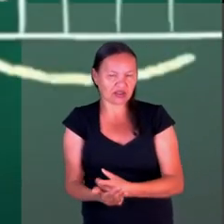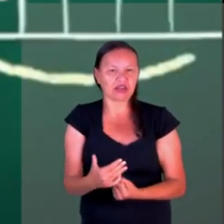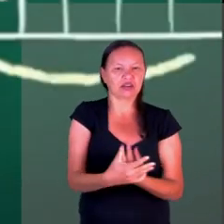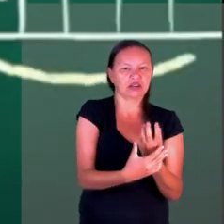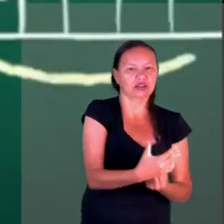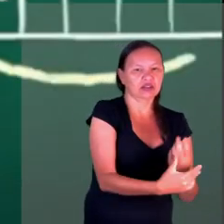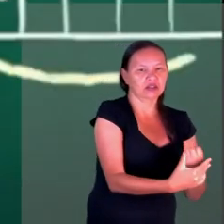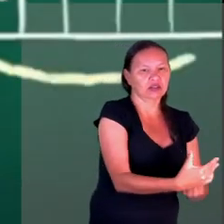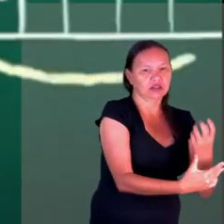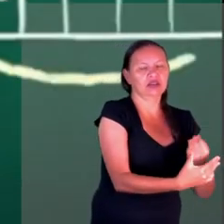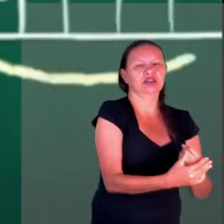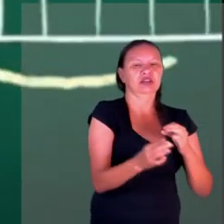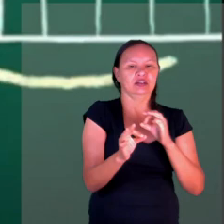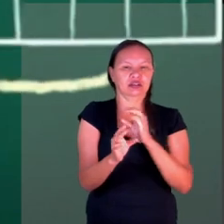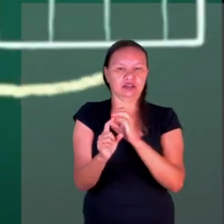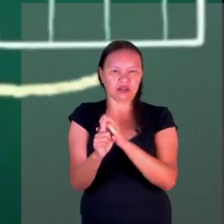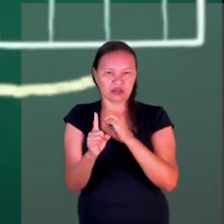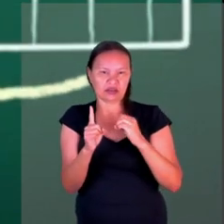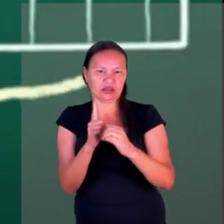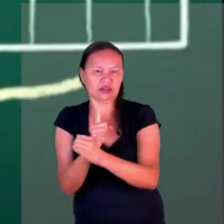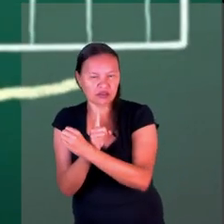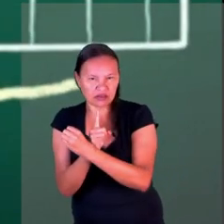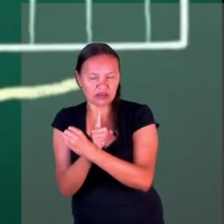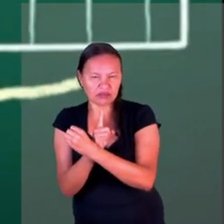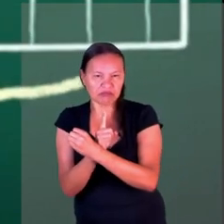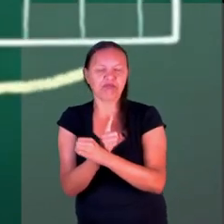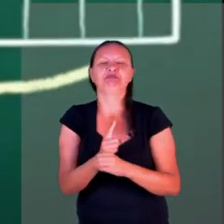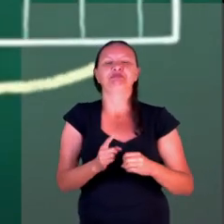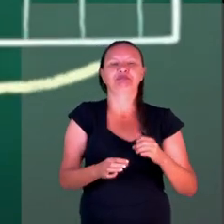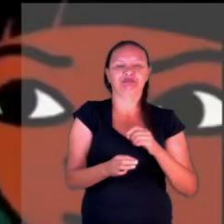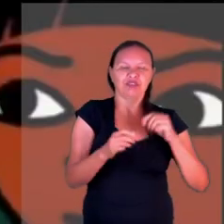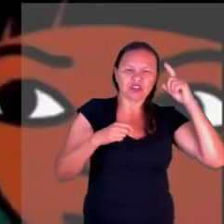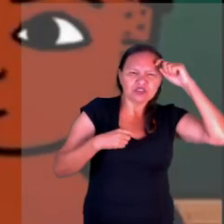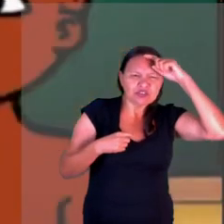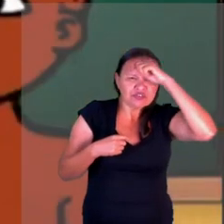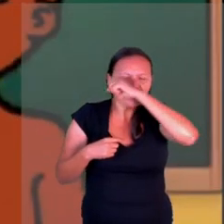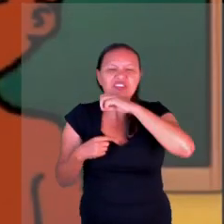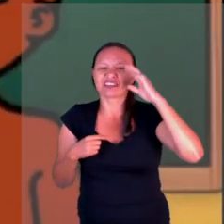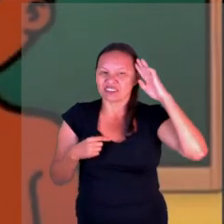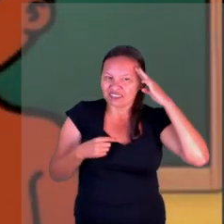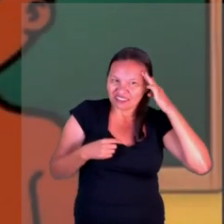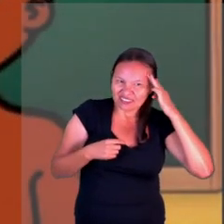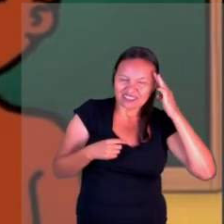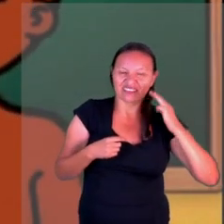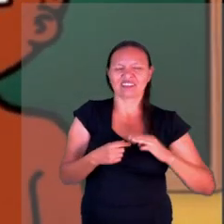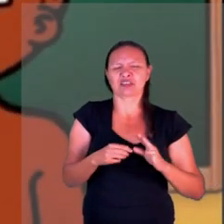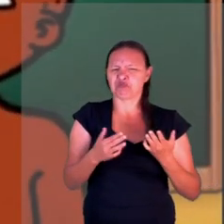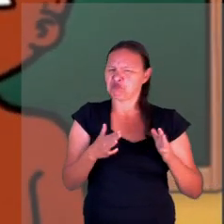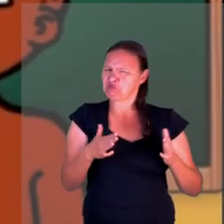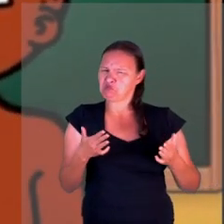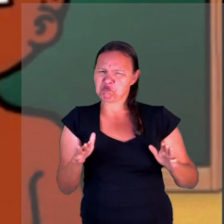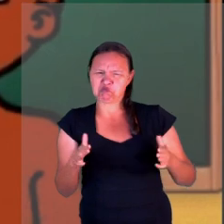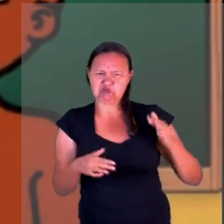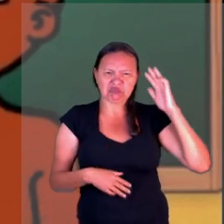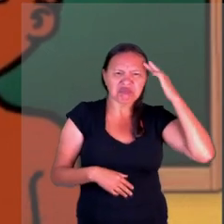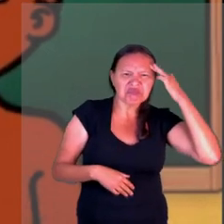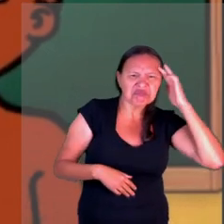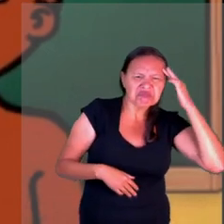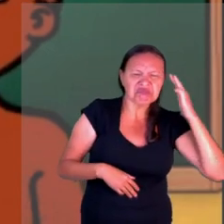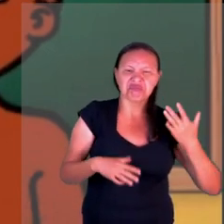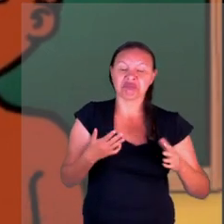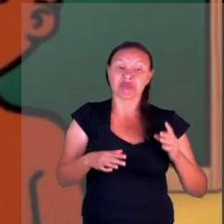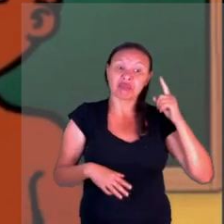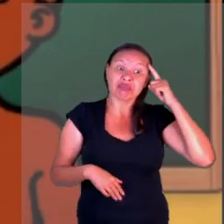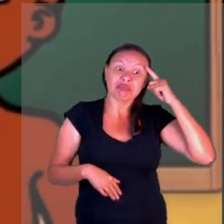tradicional das Comunidades com menos burocracia entendeu mais ou menos eu entendi a